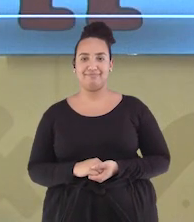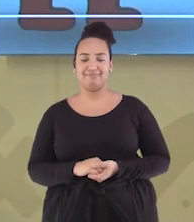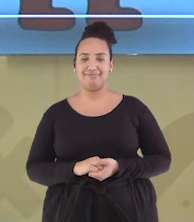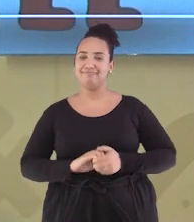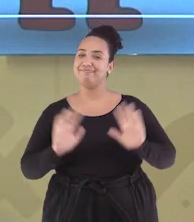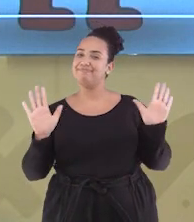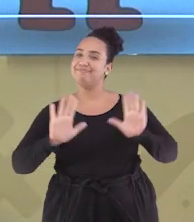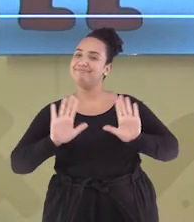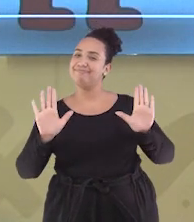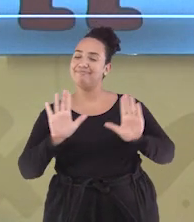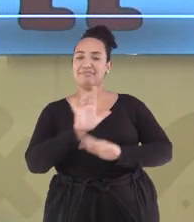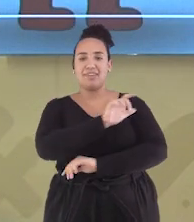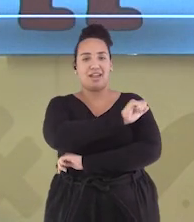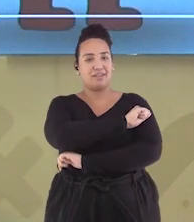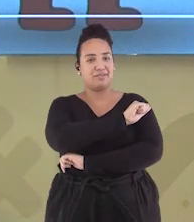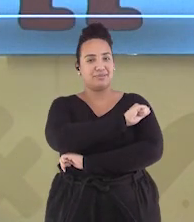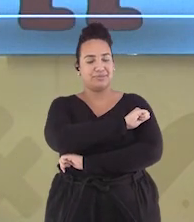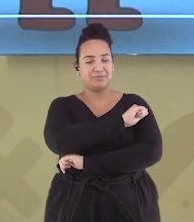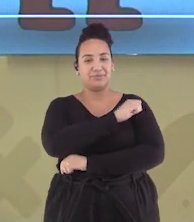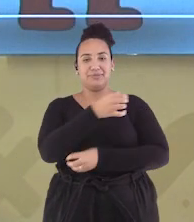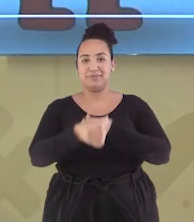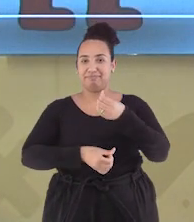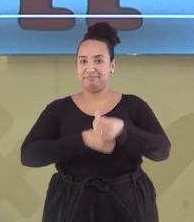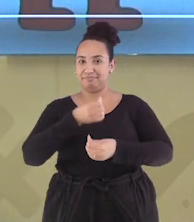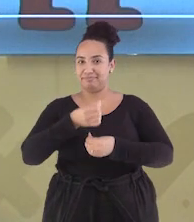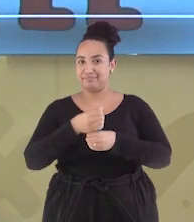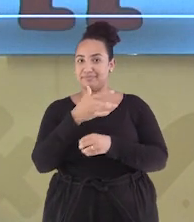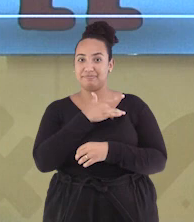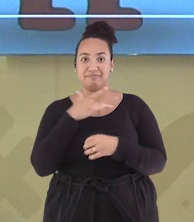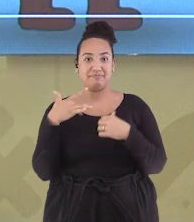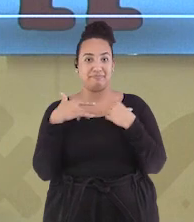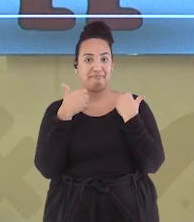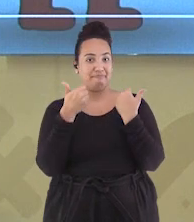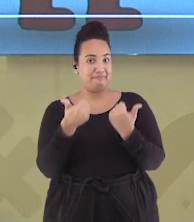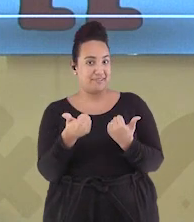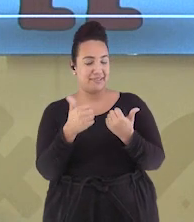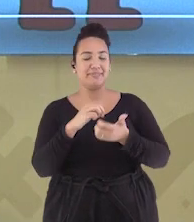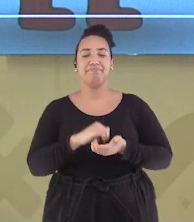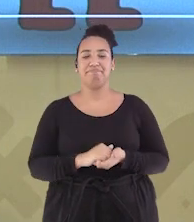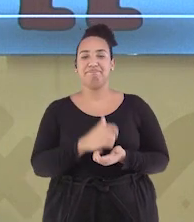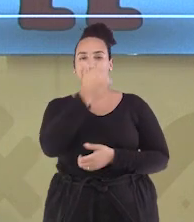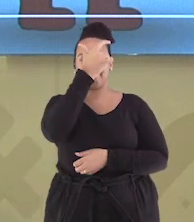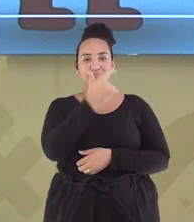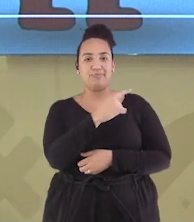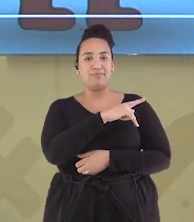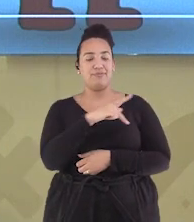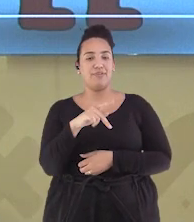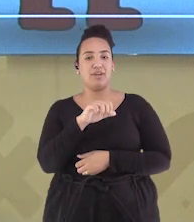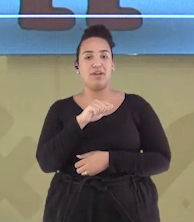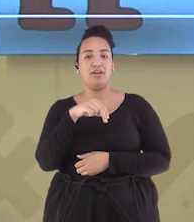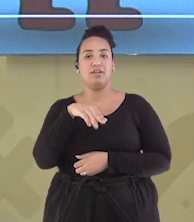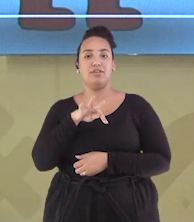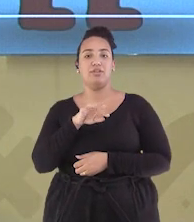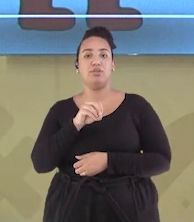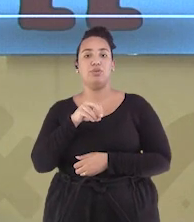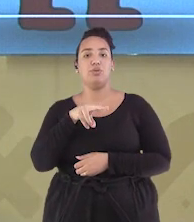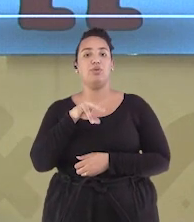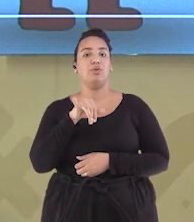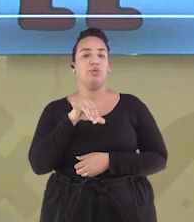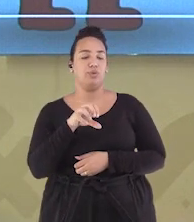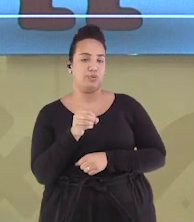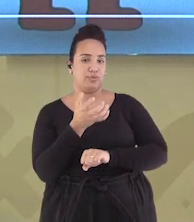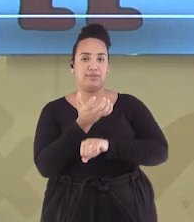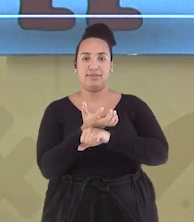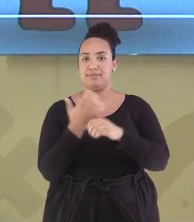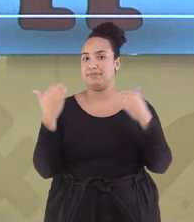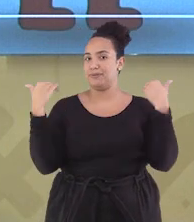Olá aos nossos estudantes da EJA. Tudo bem com vocês? Eu sou Antônio Baioco, professor de Educação Física, e já